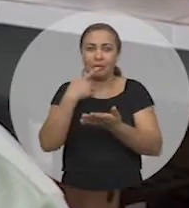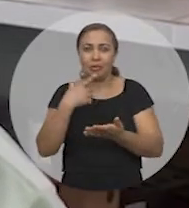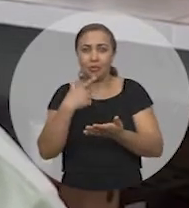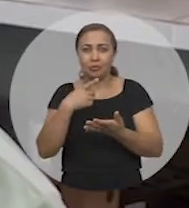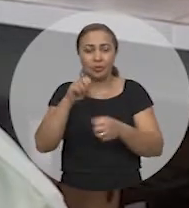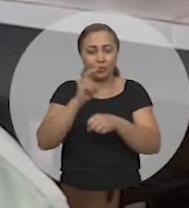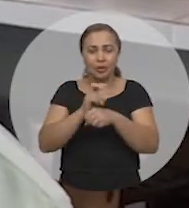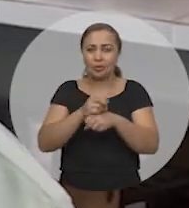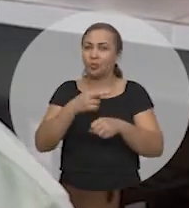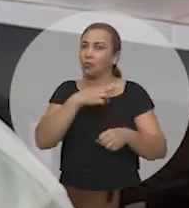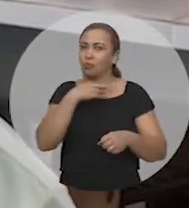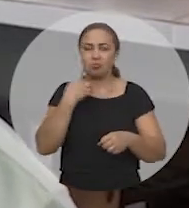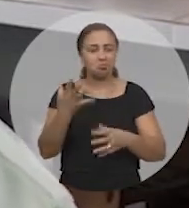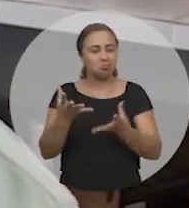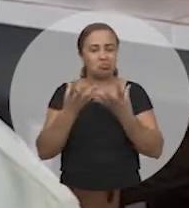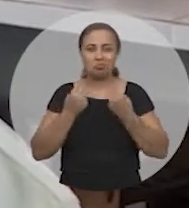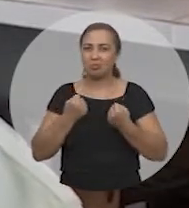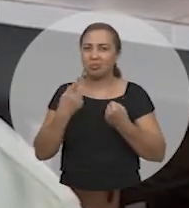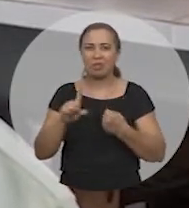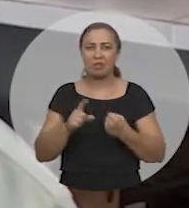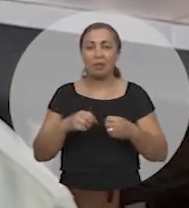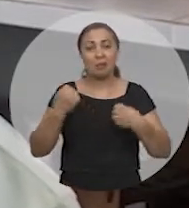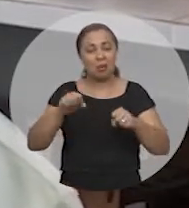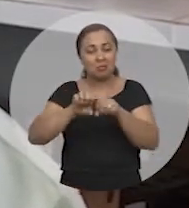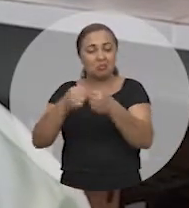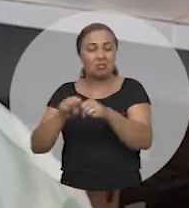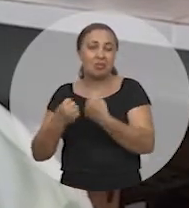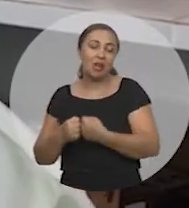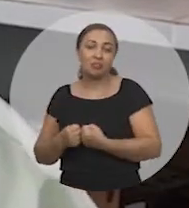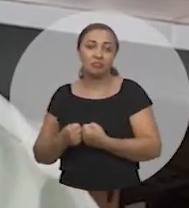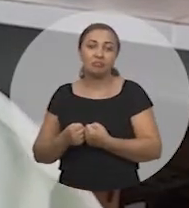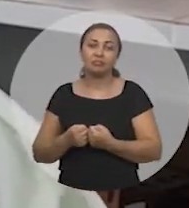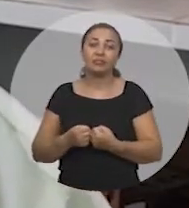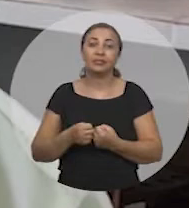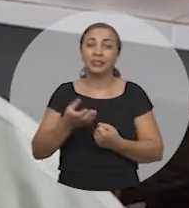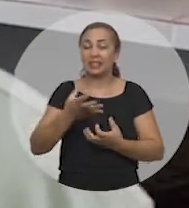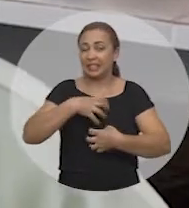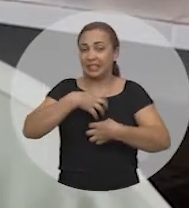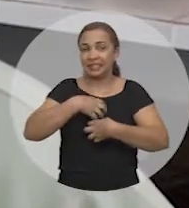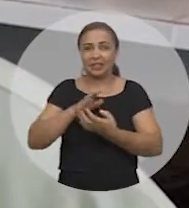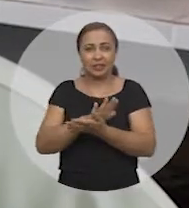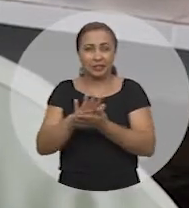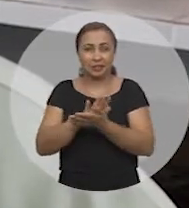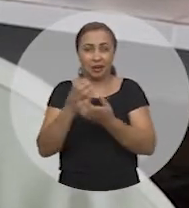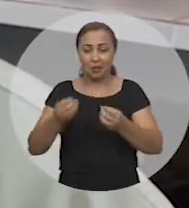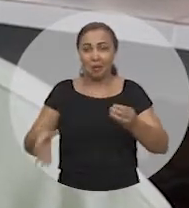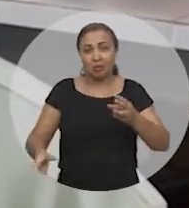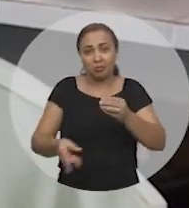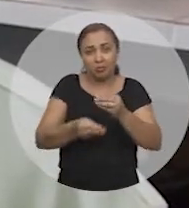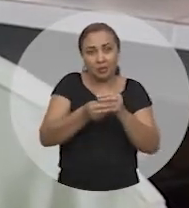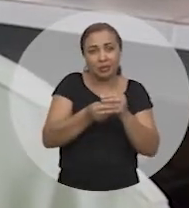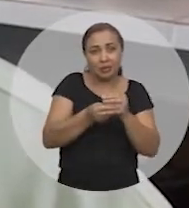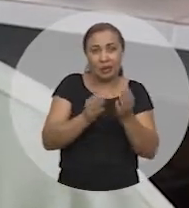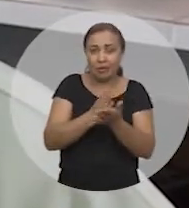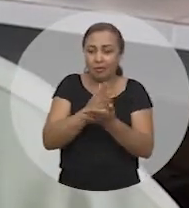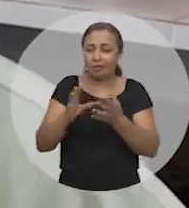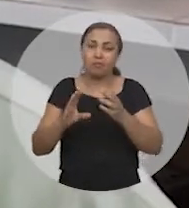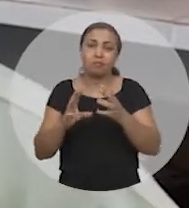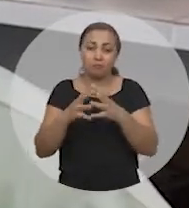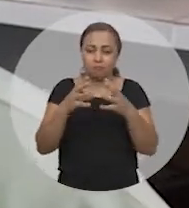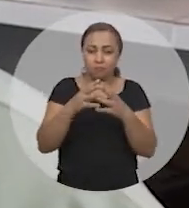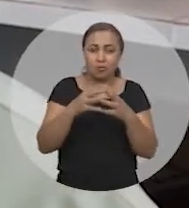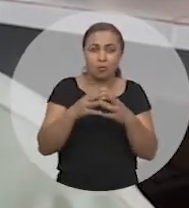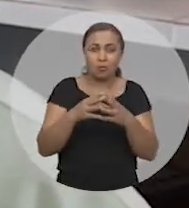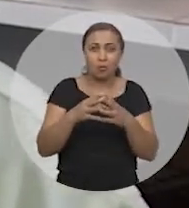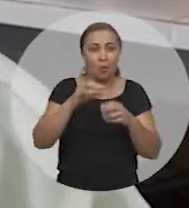então ela pode quebrar a estrutura do antibiótico certo ela pode agregar algum algum alguma coisa